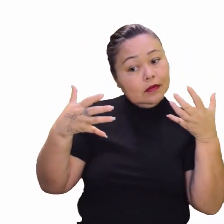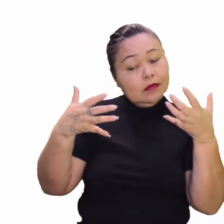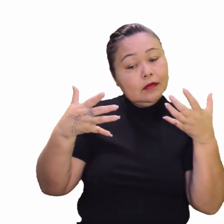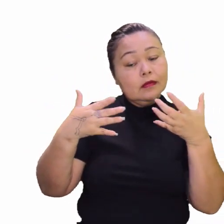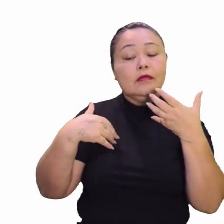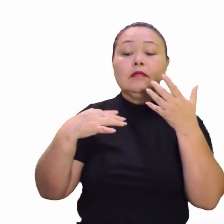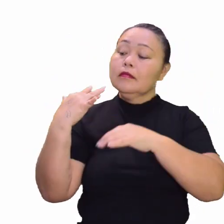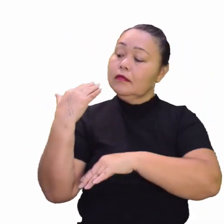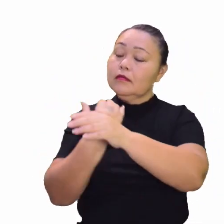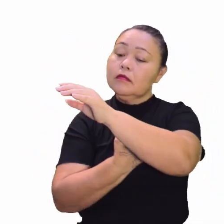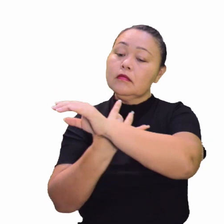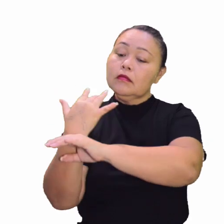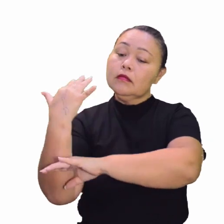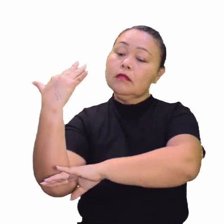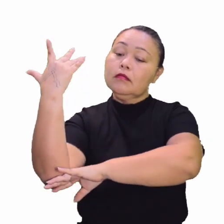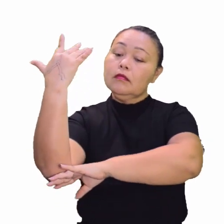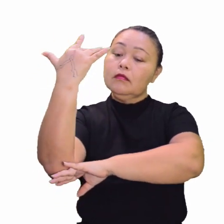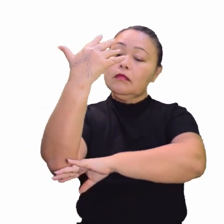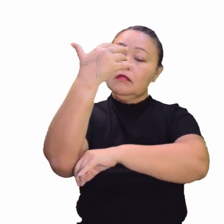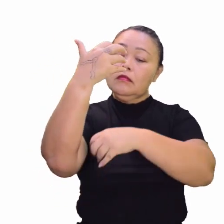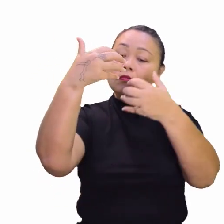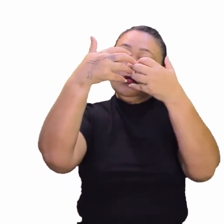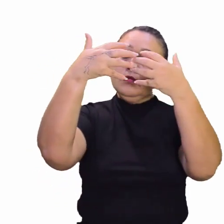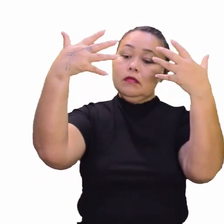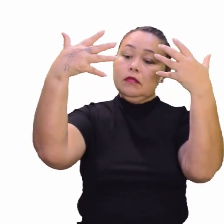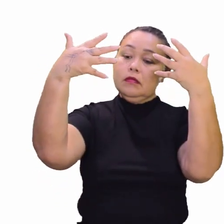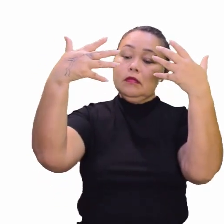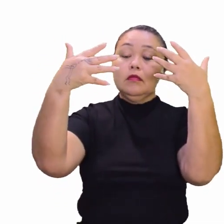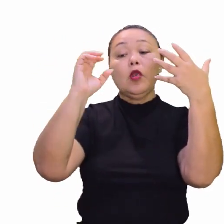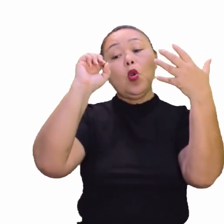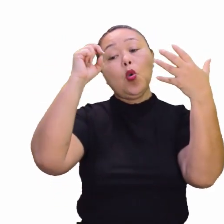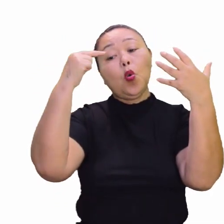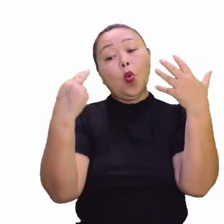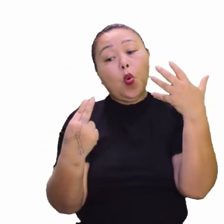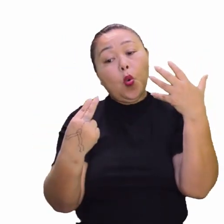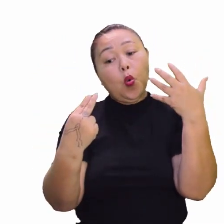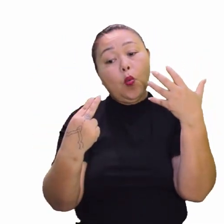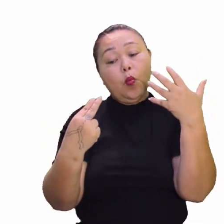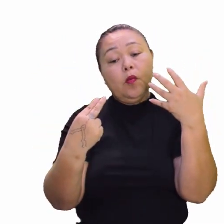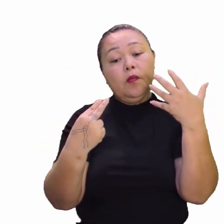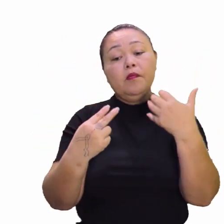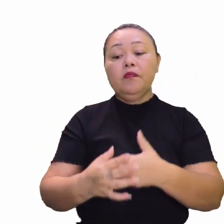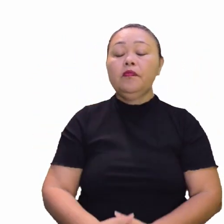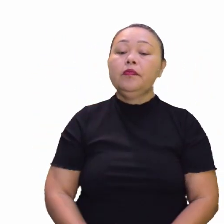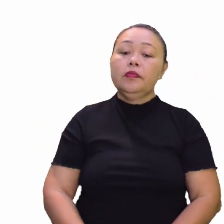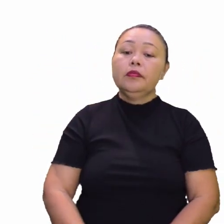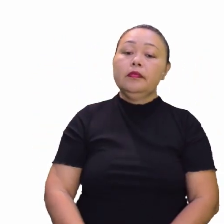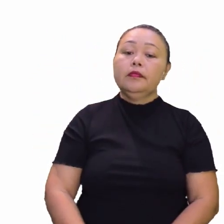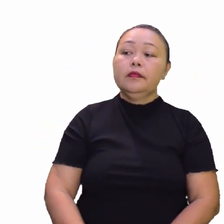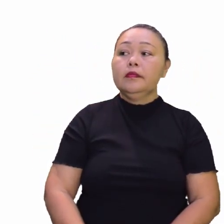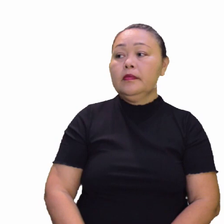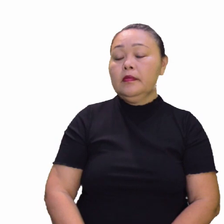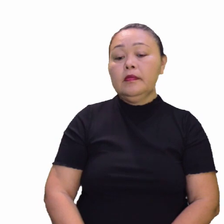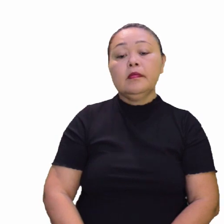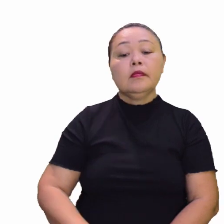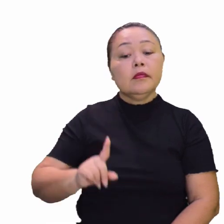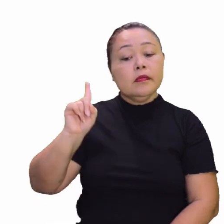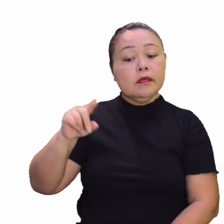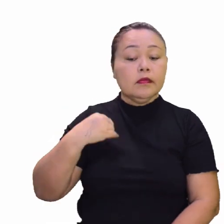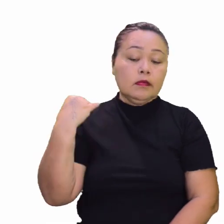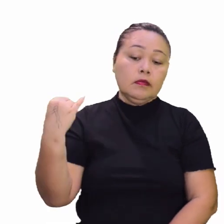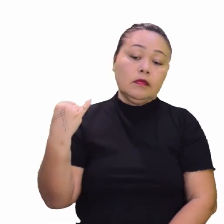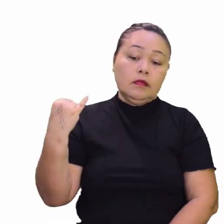parte da vegetação é formada pela ombrófila aberta. Opa! Pera aí, Rogério. Isso é